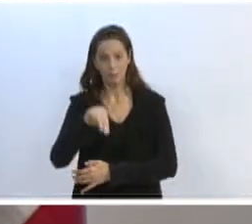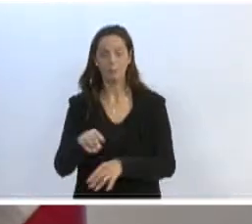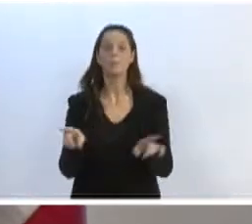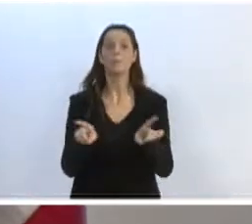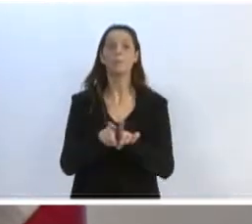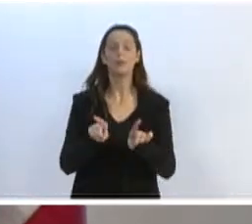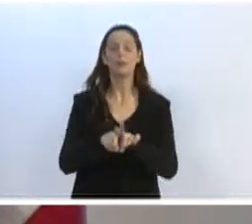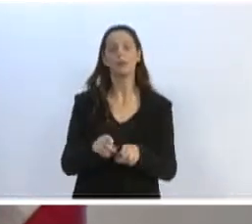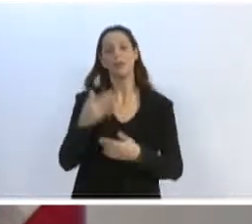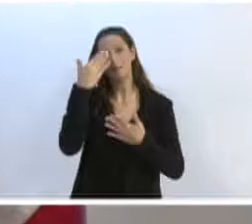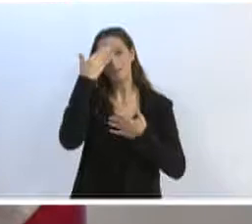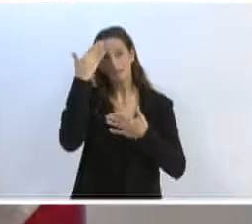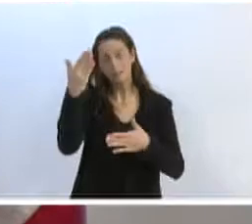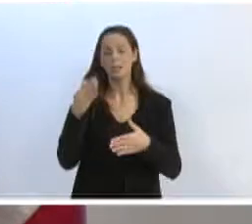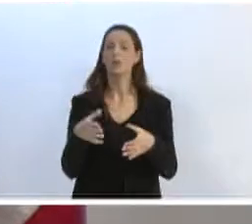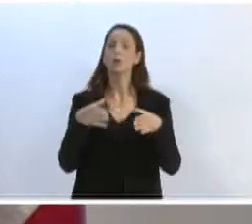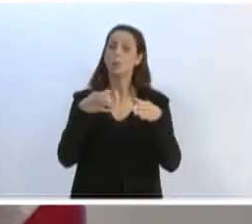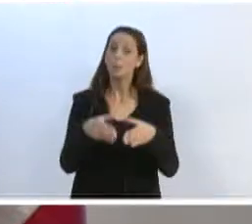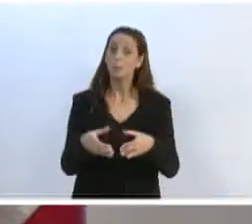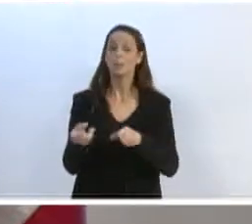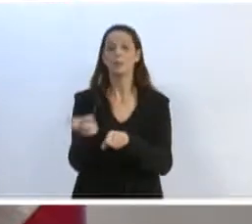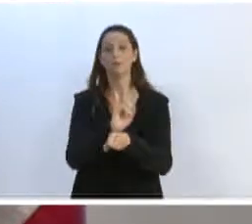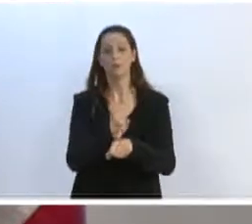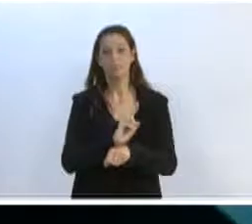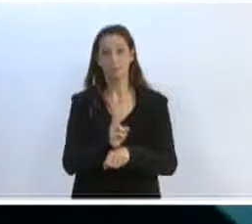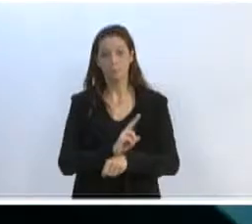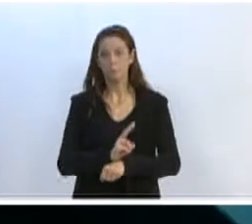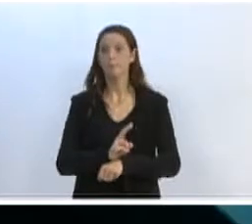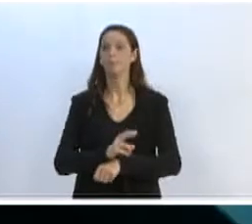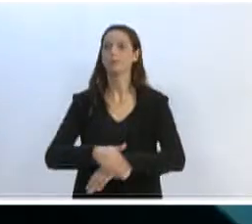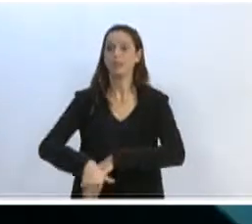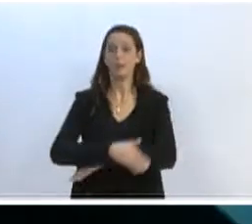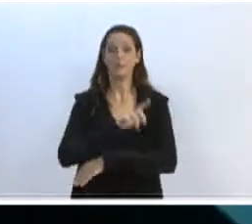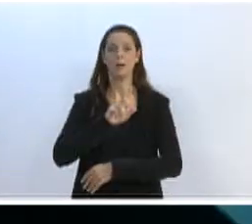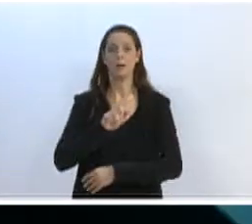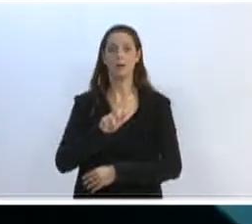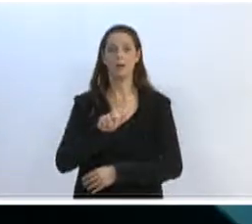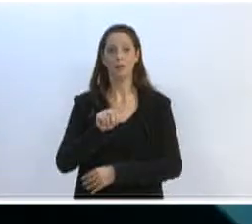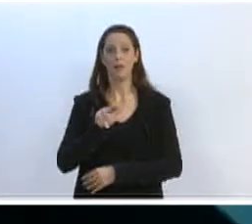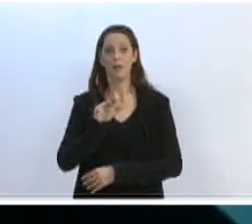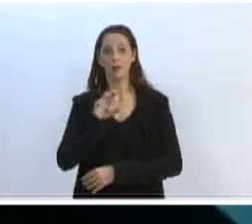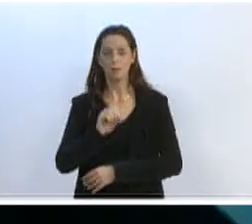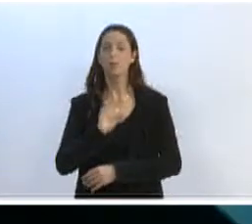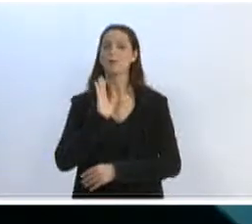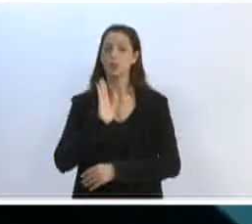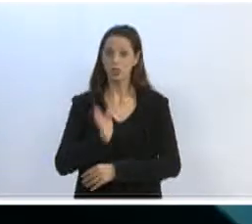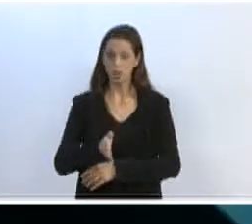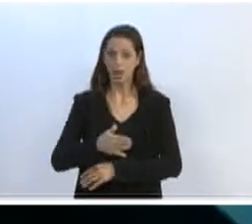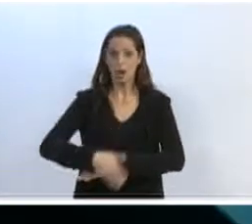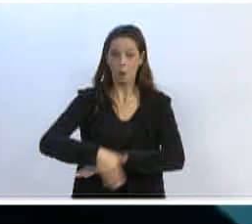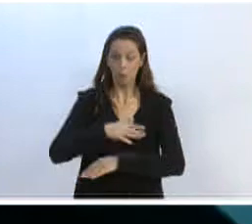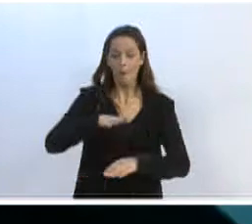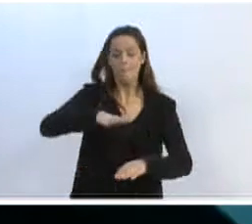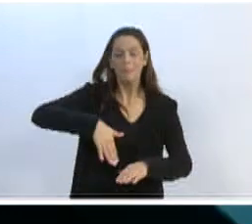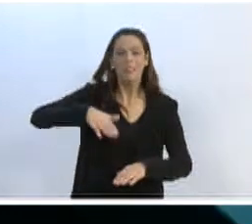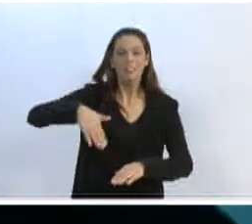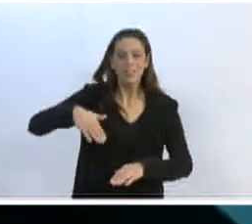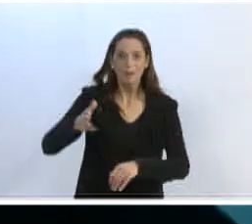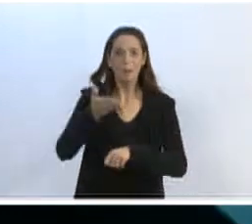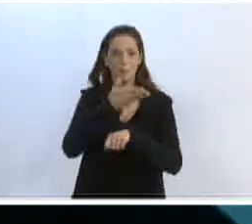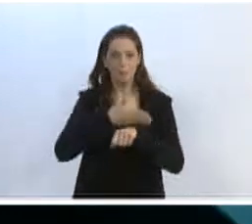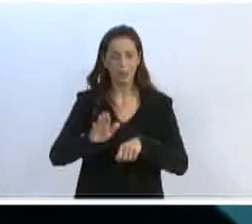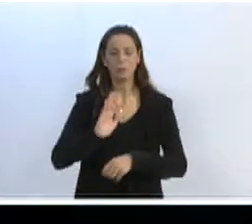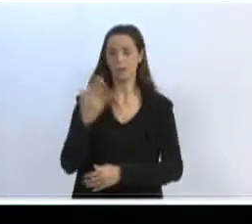colocar a foto aí dá acesso viário ao como executar a pintura das faixas centrais 2 de setembro uma das missões atendendo reivindicação que